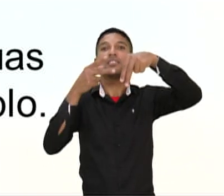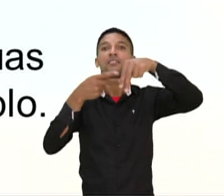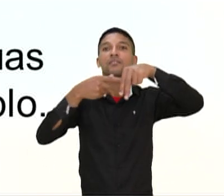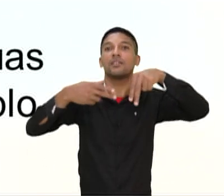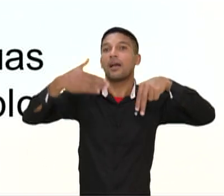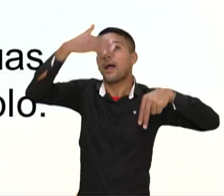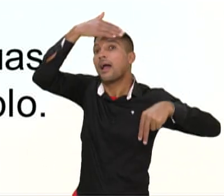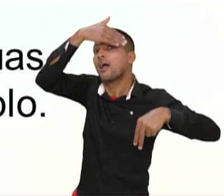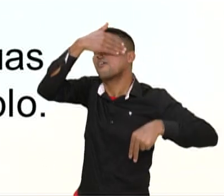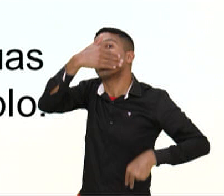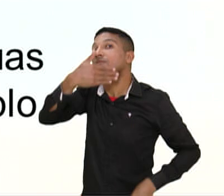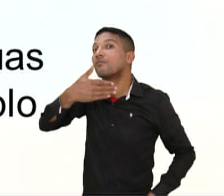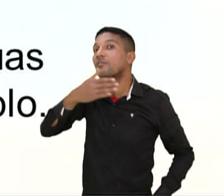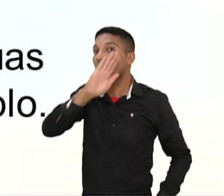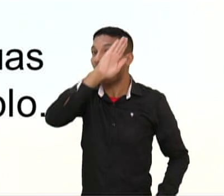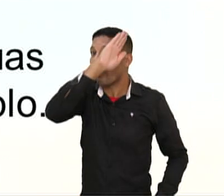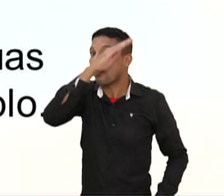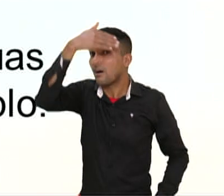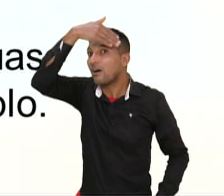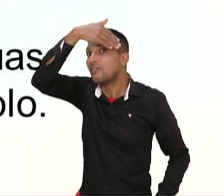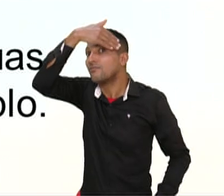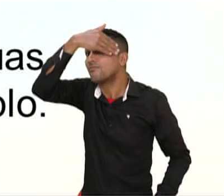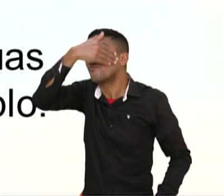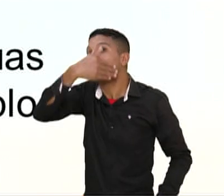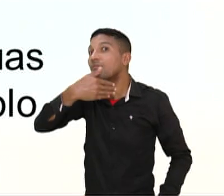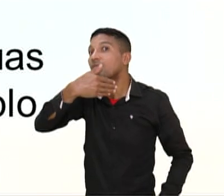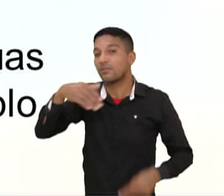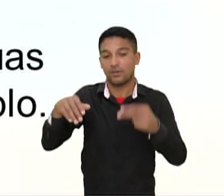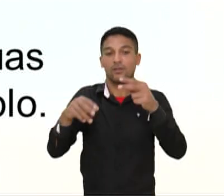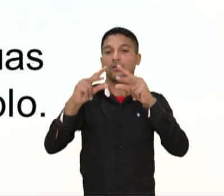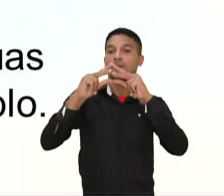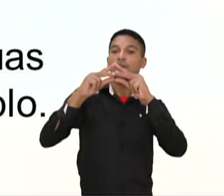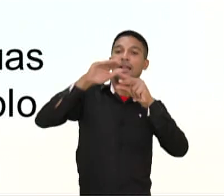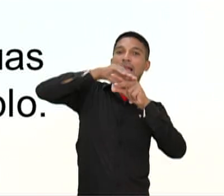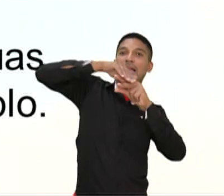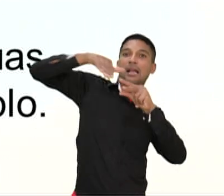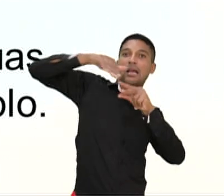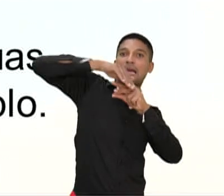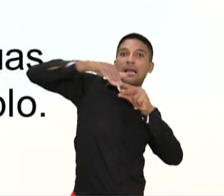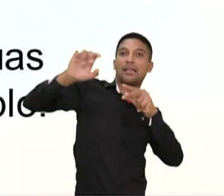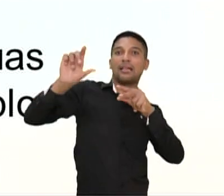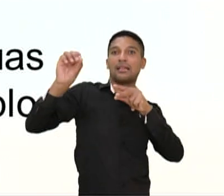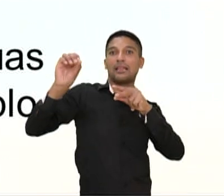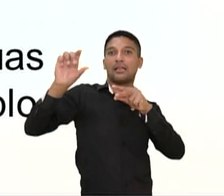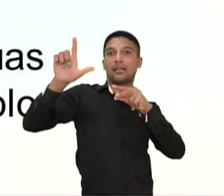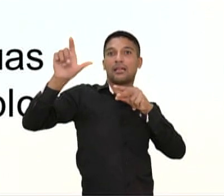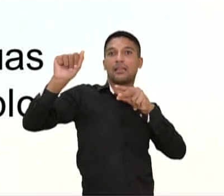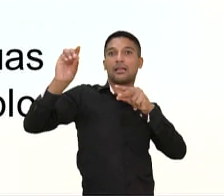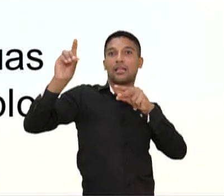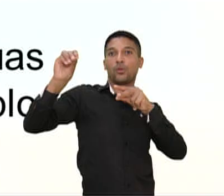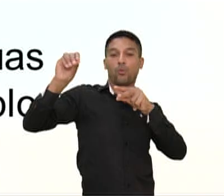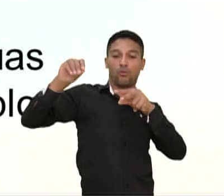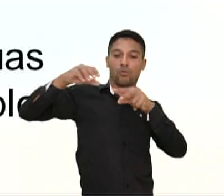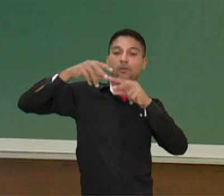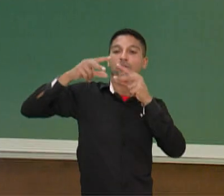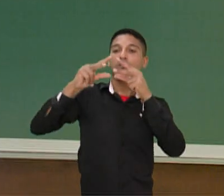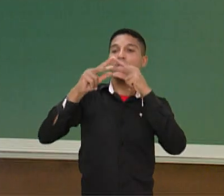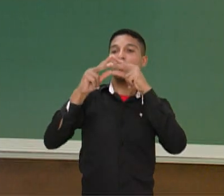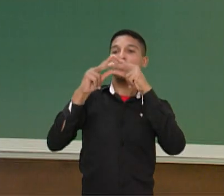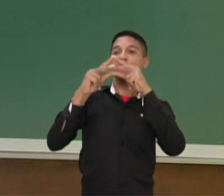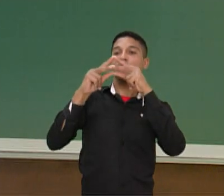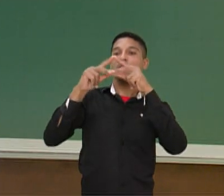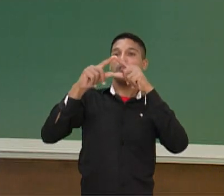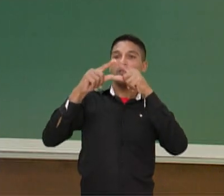N que multiplica N menos 3 dividido por 2. Então,